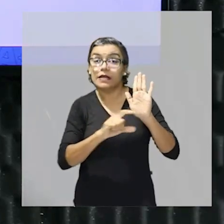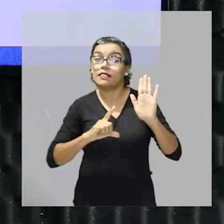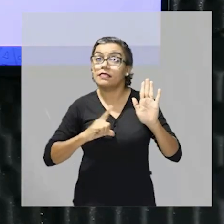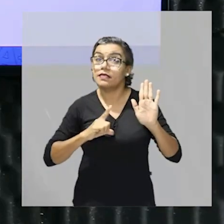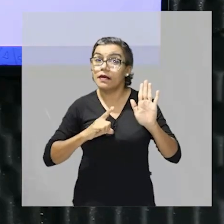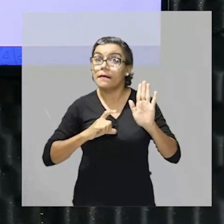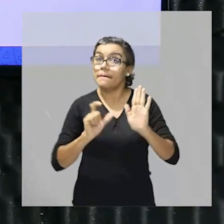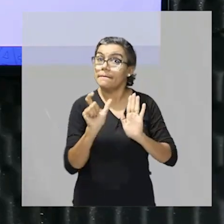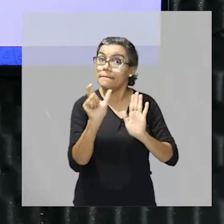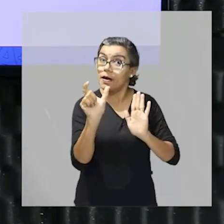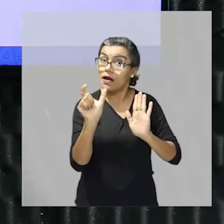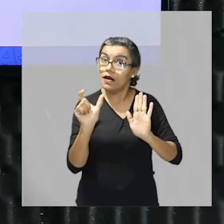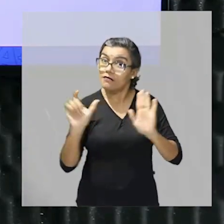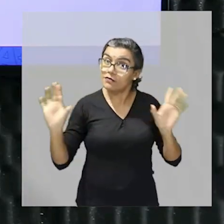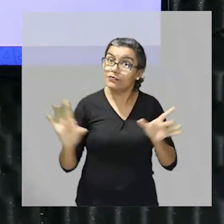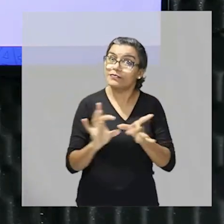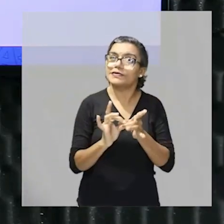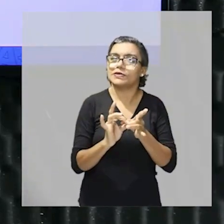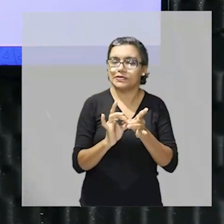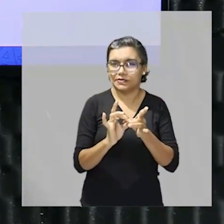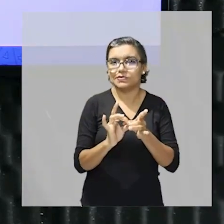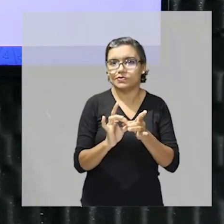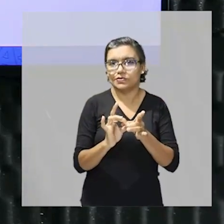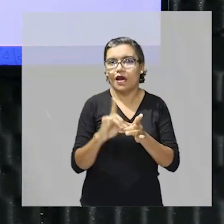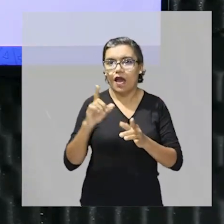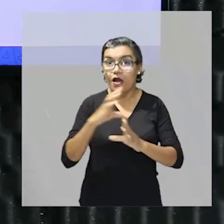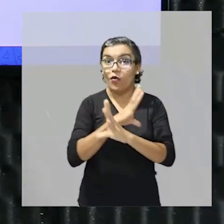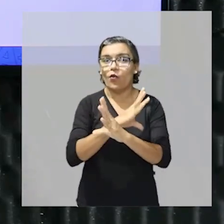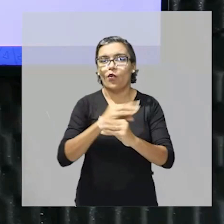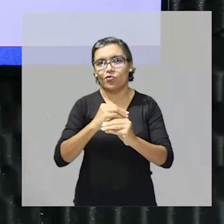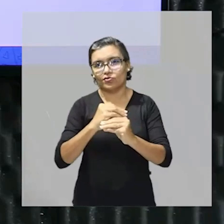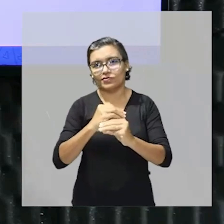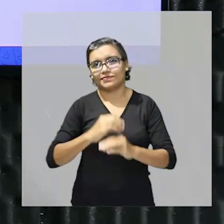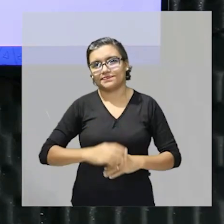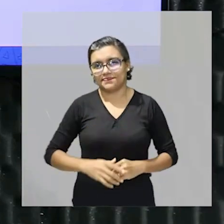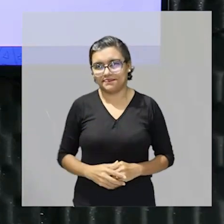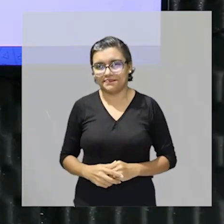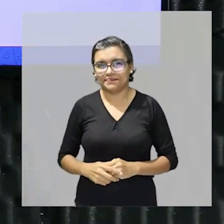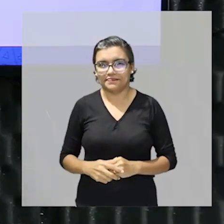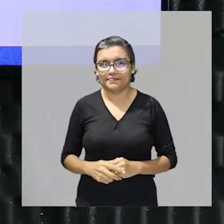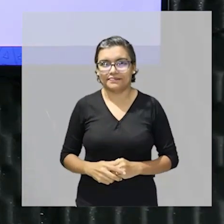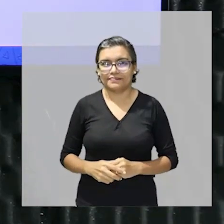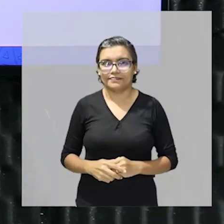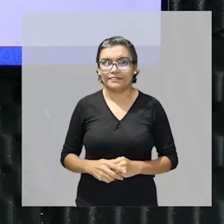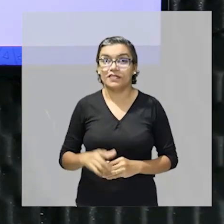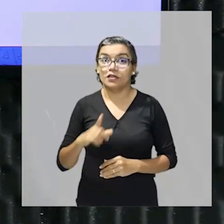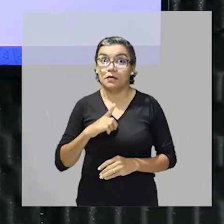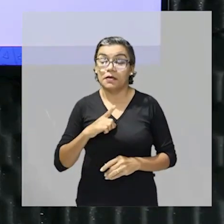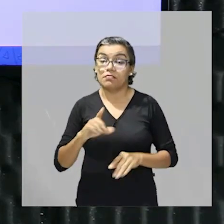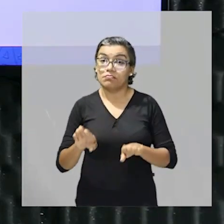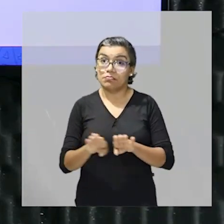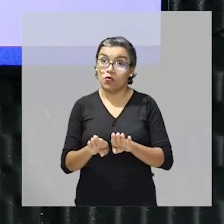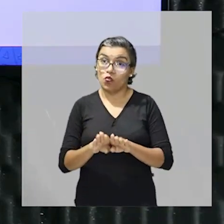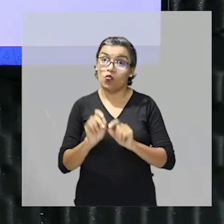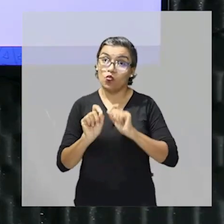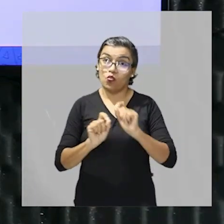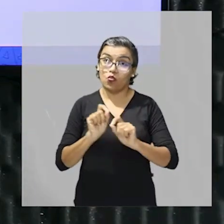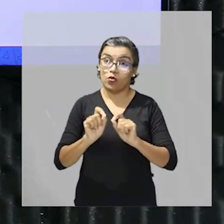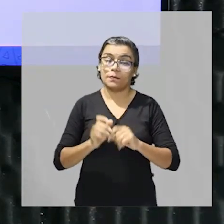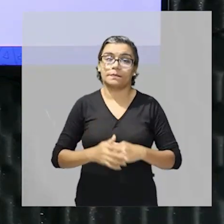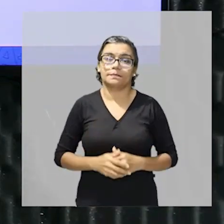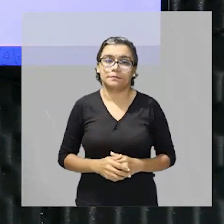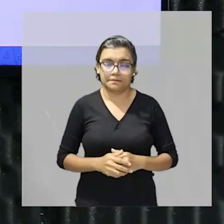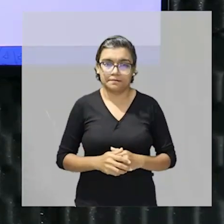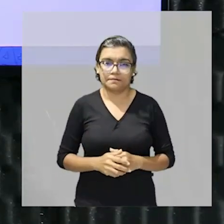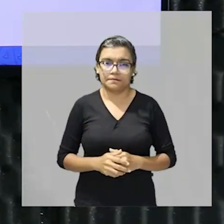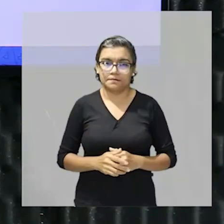encontrar palavras de ligação, que são essas conjunções. Dentre elas, ele destaca, ó, olha